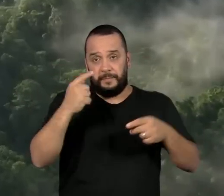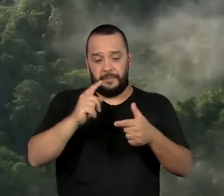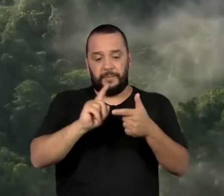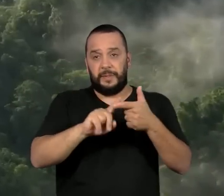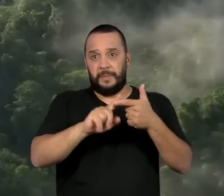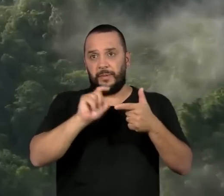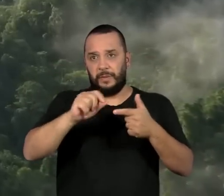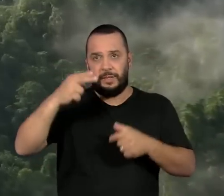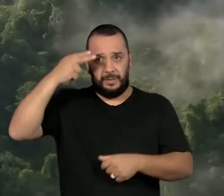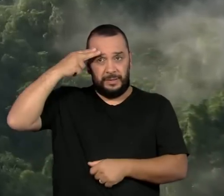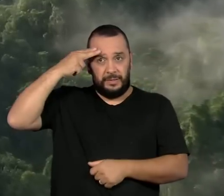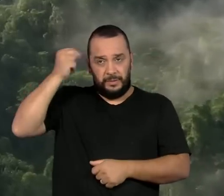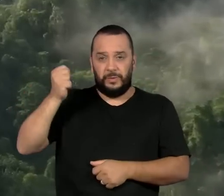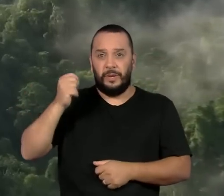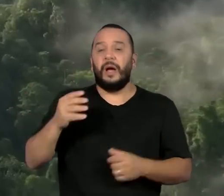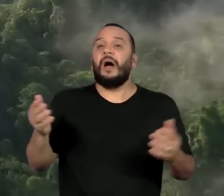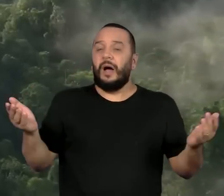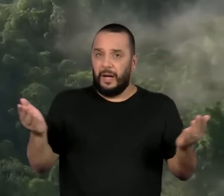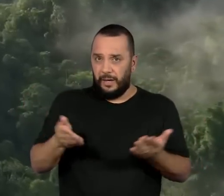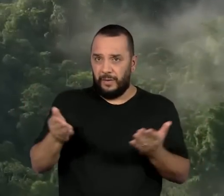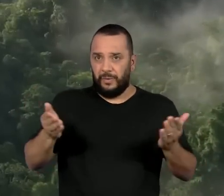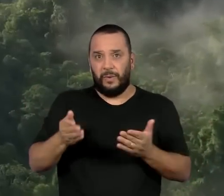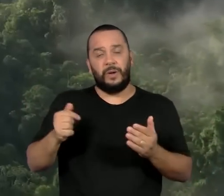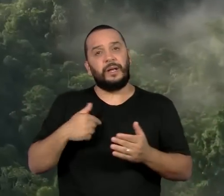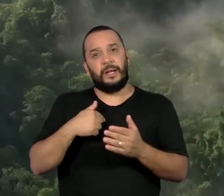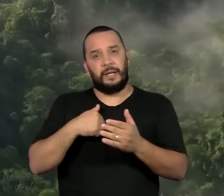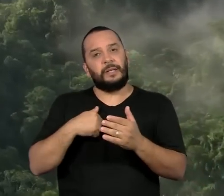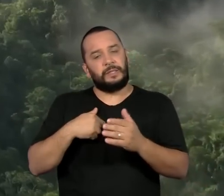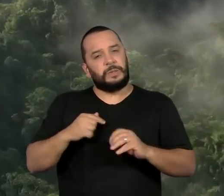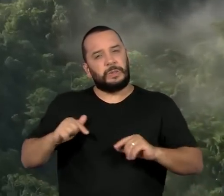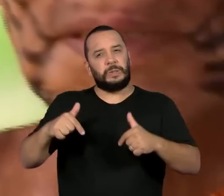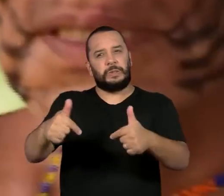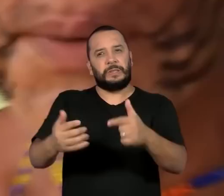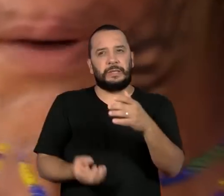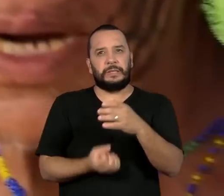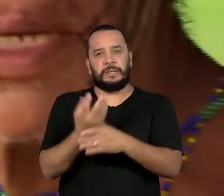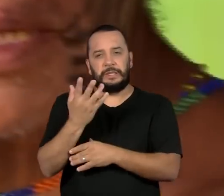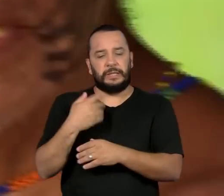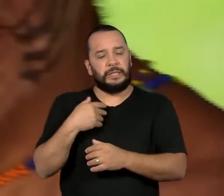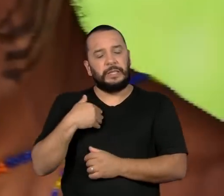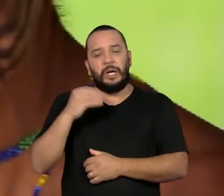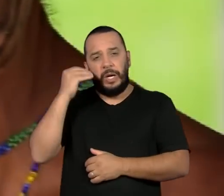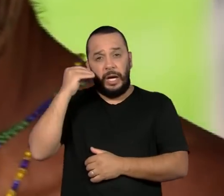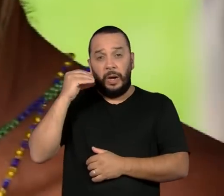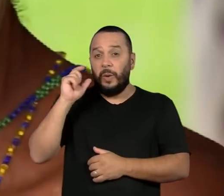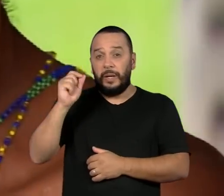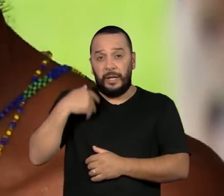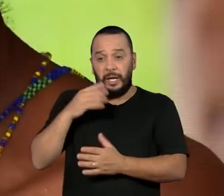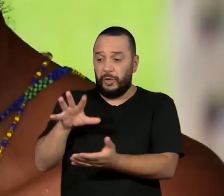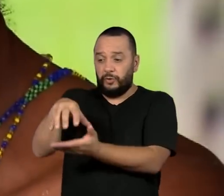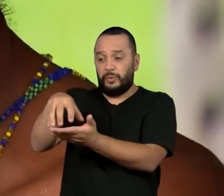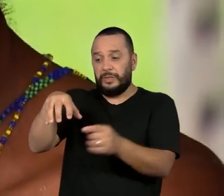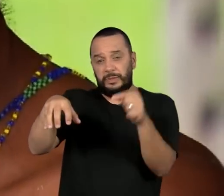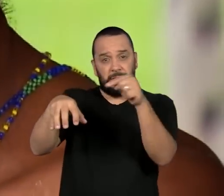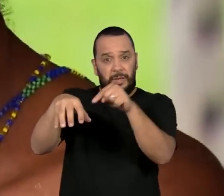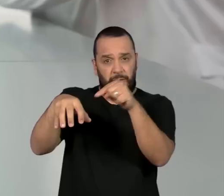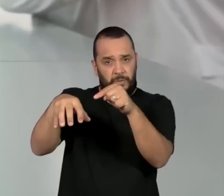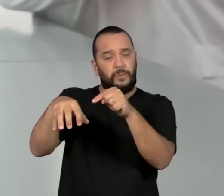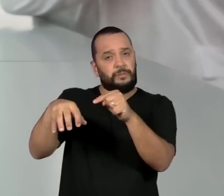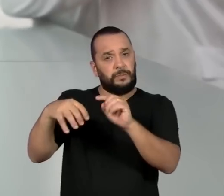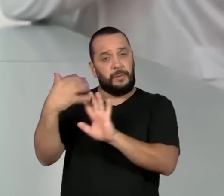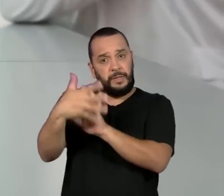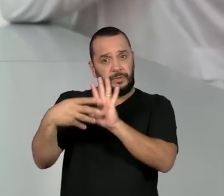à criação de um Instituto de Tecnologia na Amazônia, para integrar os saberes ancestrais dos povos originários